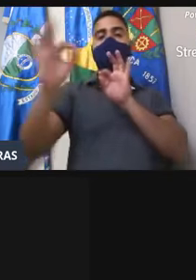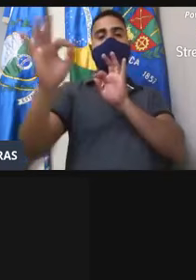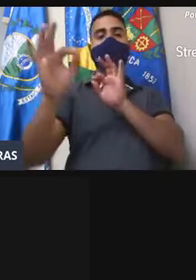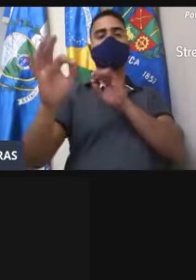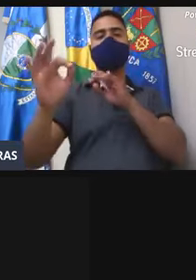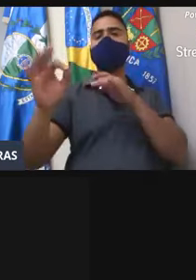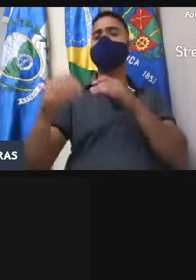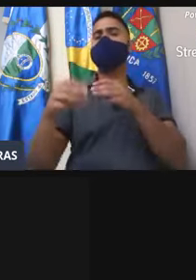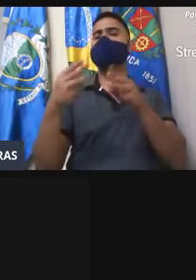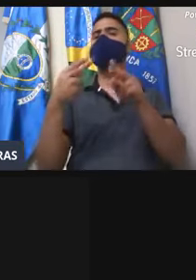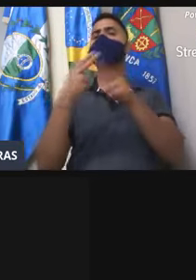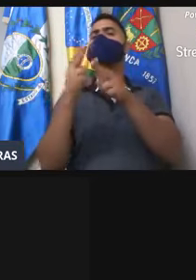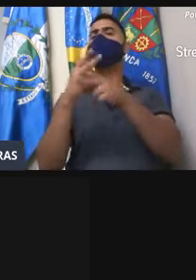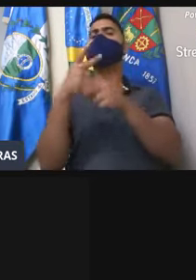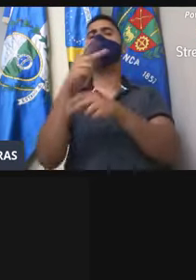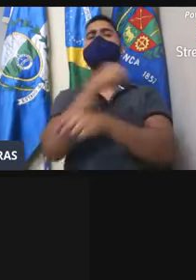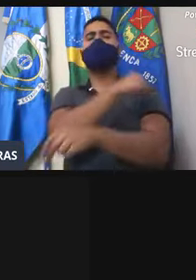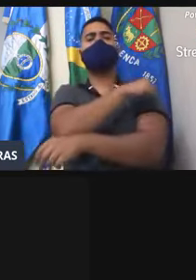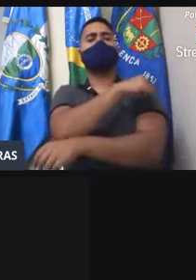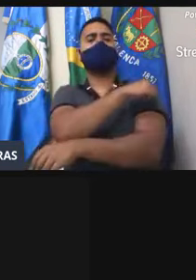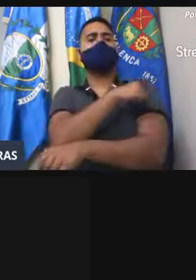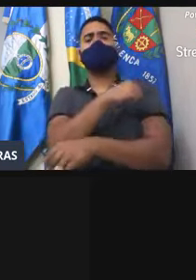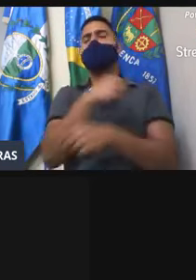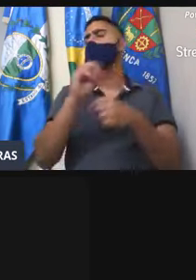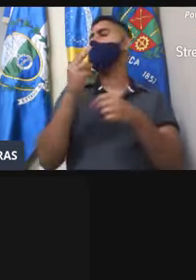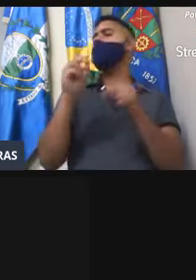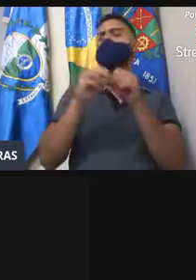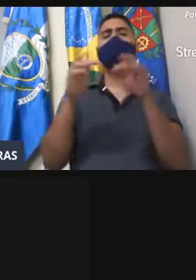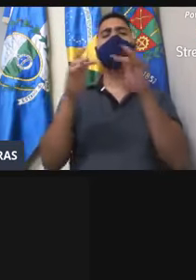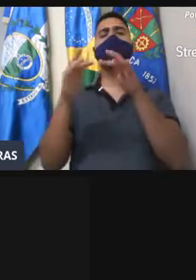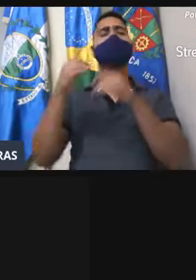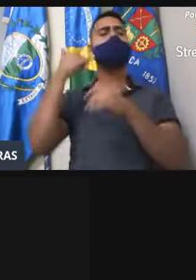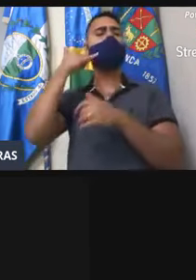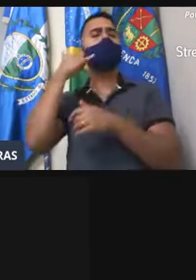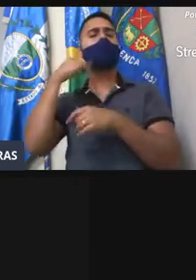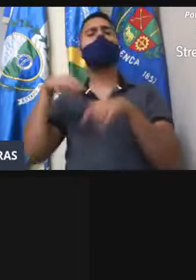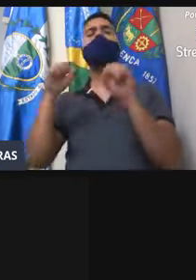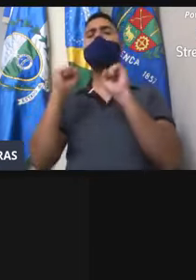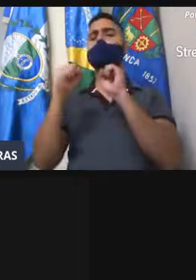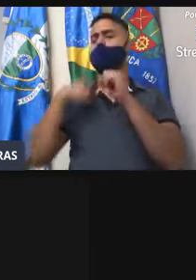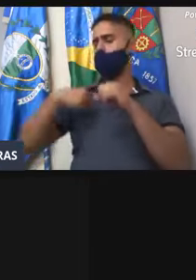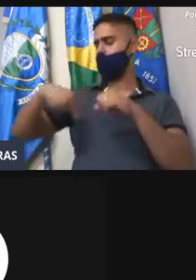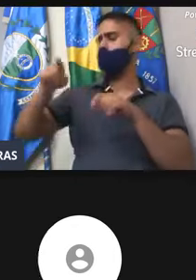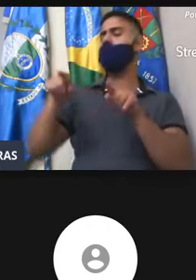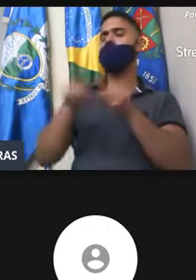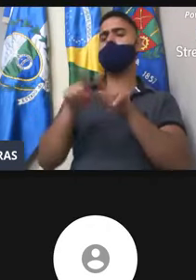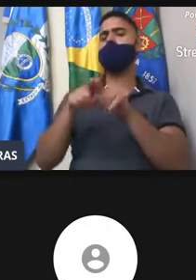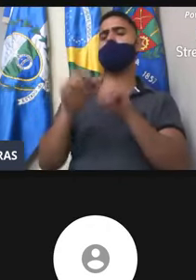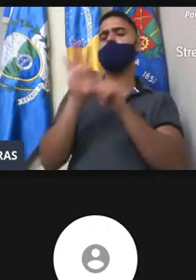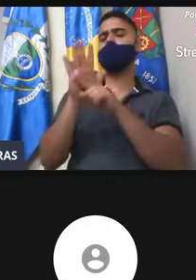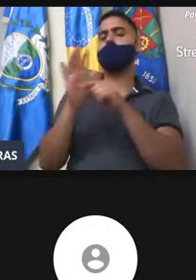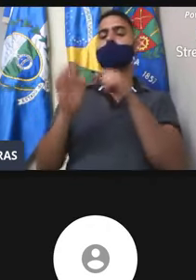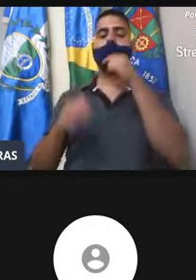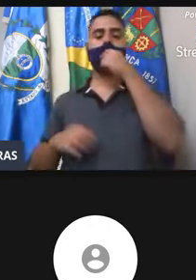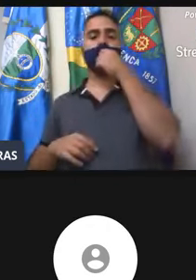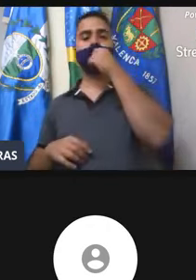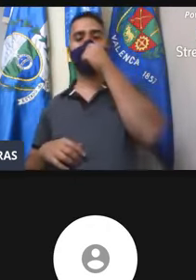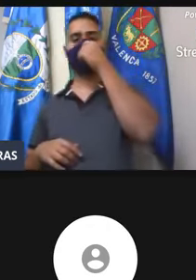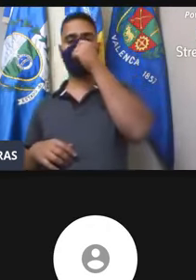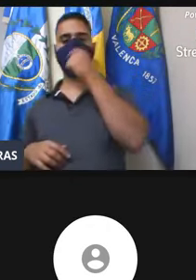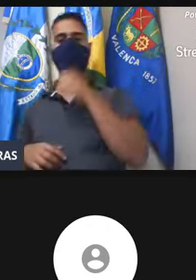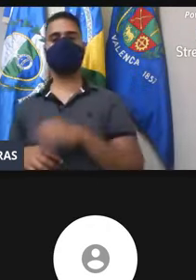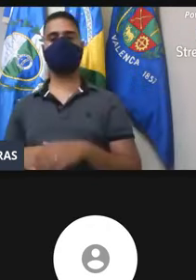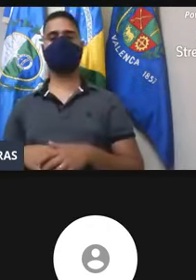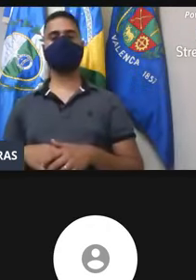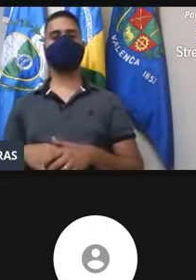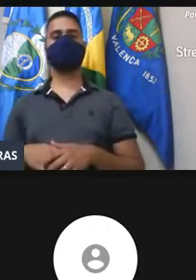passa um zap para a tua enfermeira, ou qualquer coisa, contacte com esse vereador aqui, que você é teu porta-voz, vou gritar sobre isso. Por fim, eu fiz uma